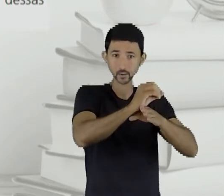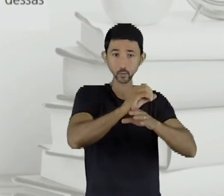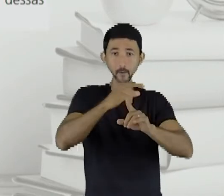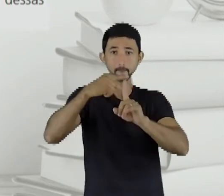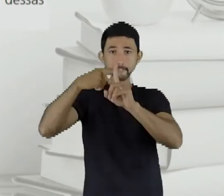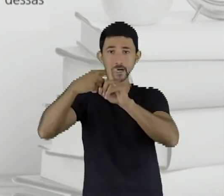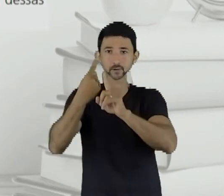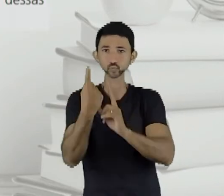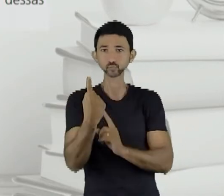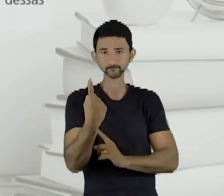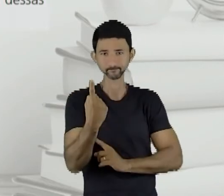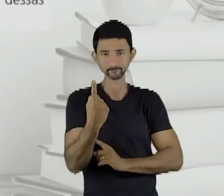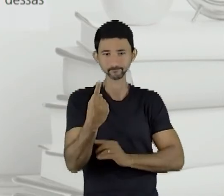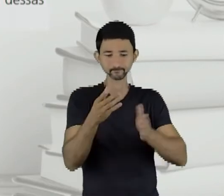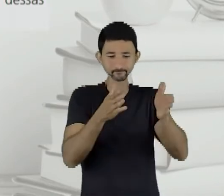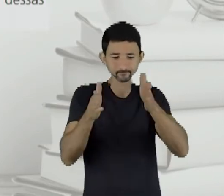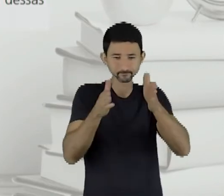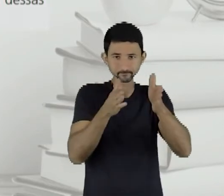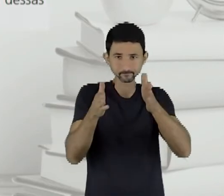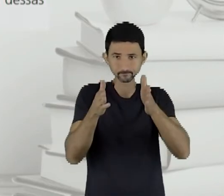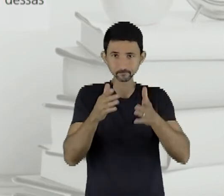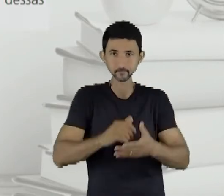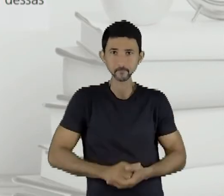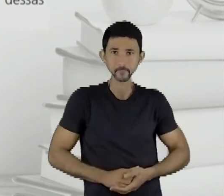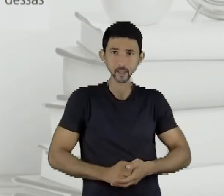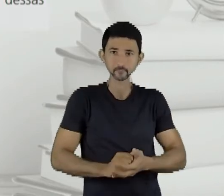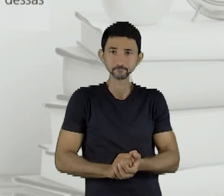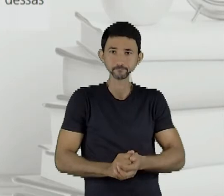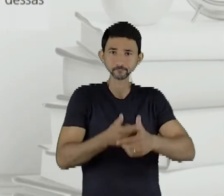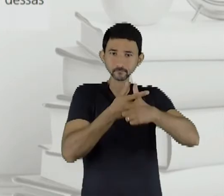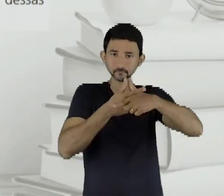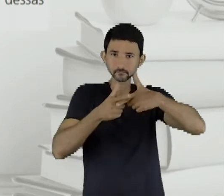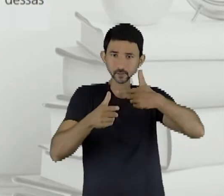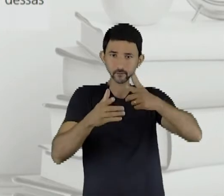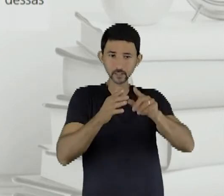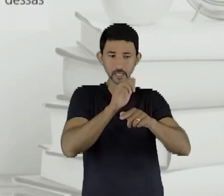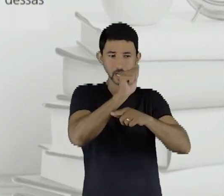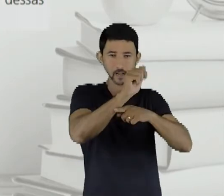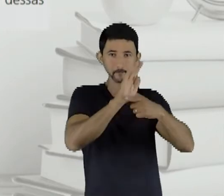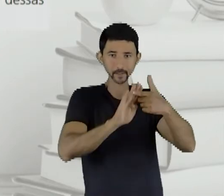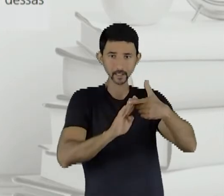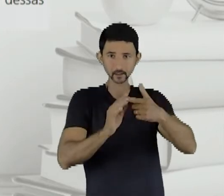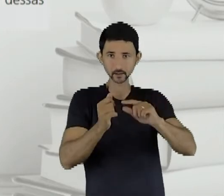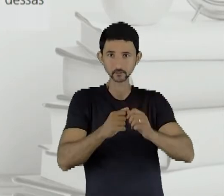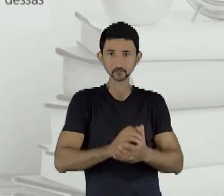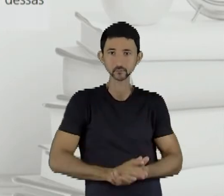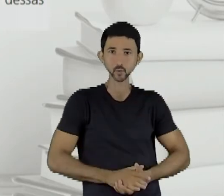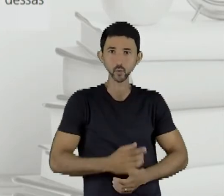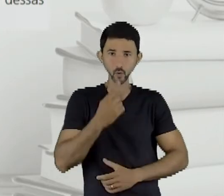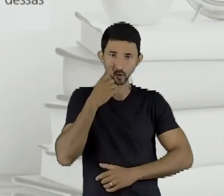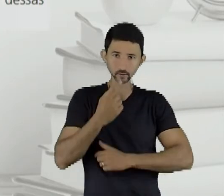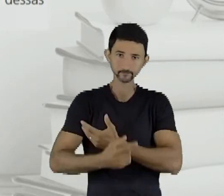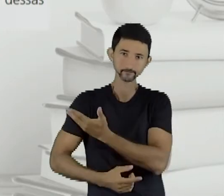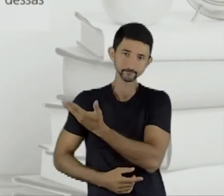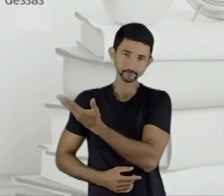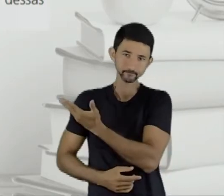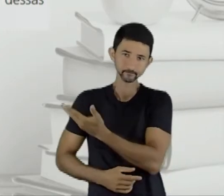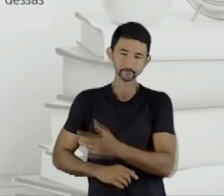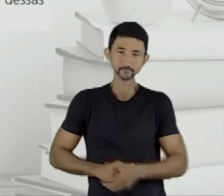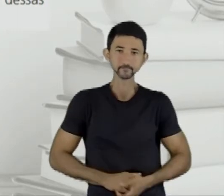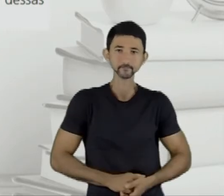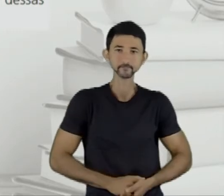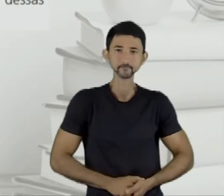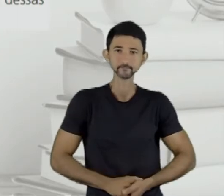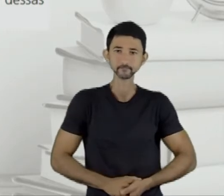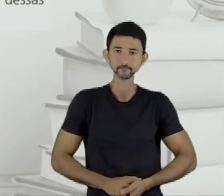1. Então vamos dividir o segmento AB. Deixa eu logo colocar o segmento aqui para vocês.